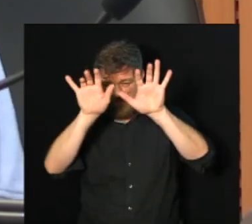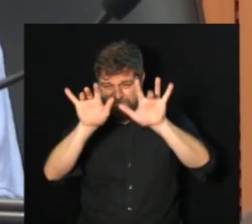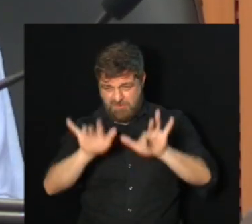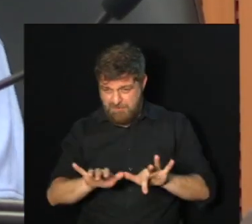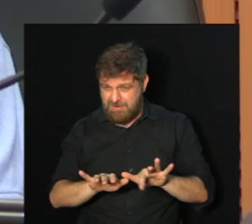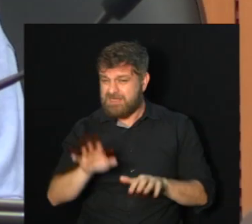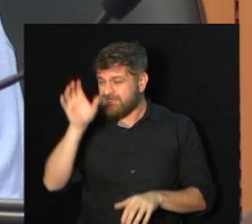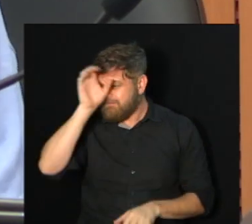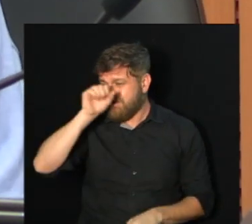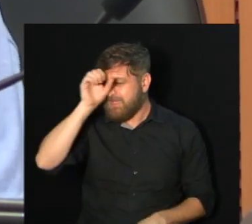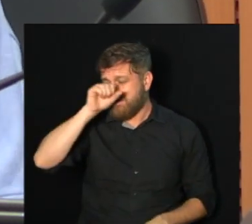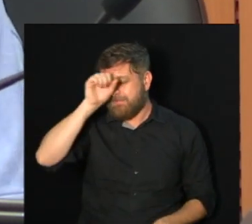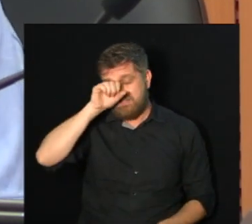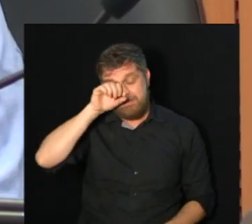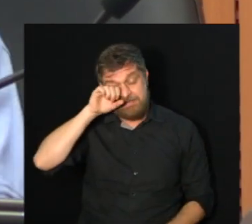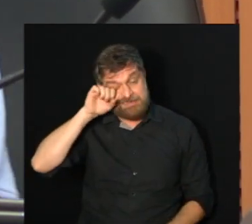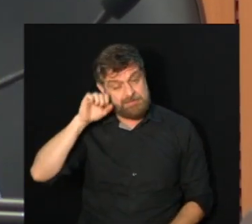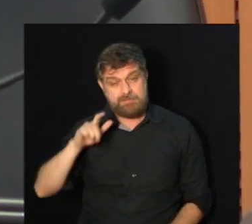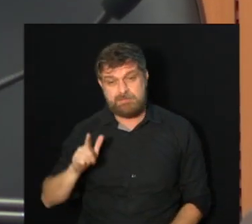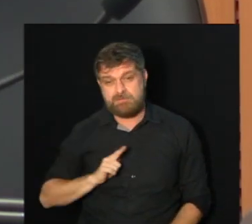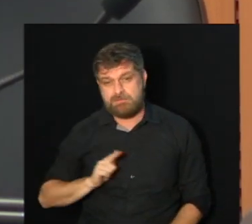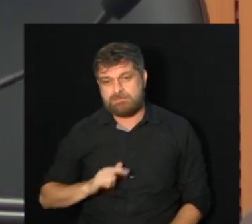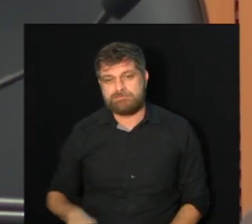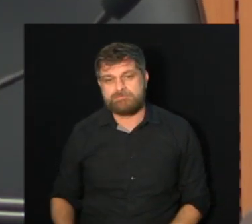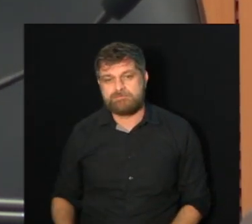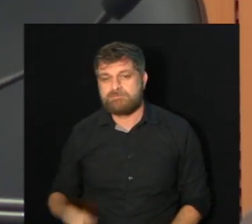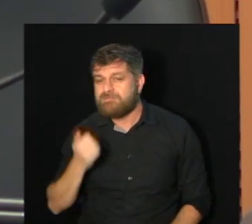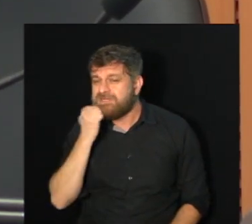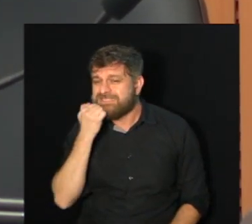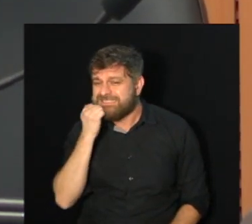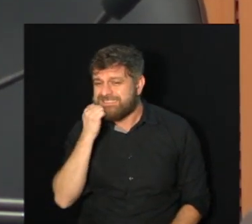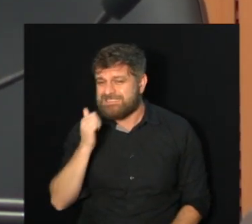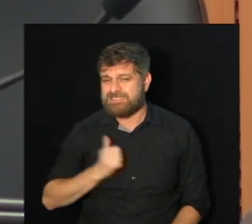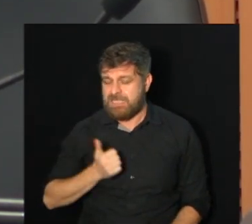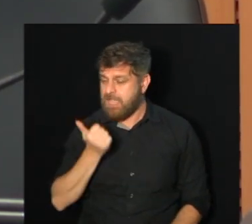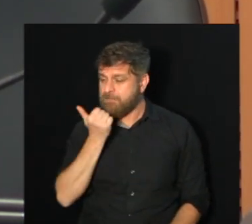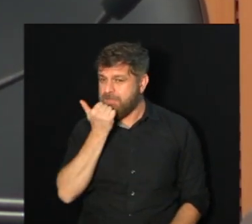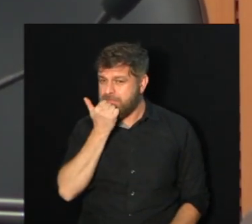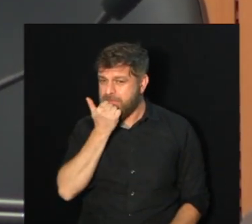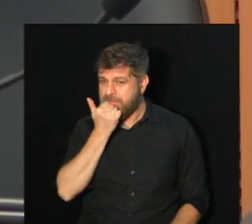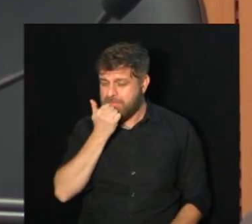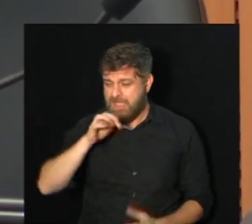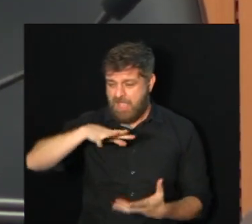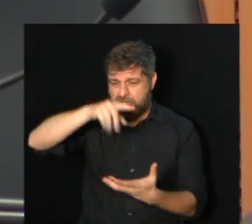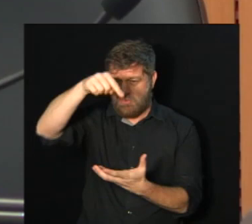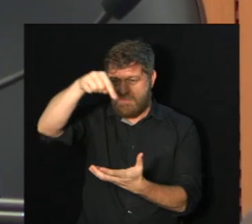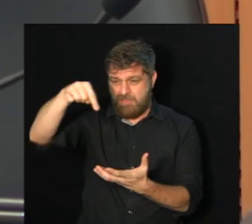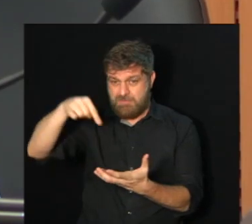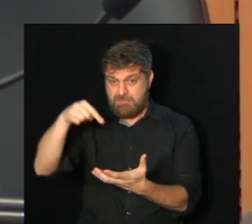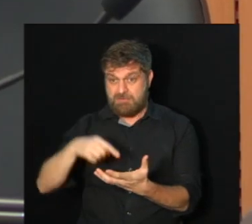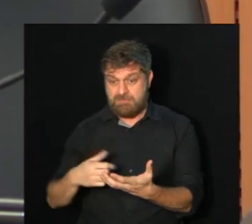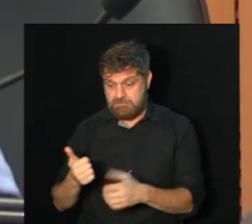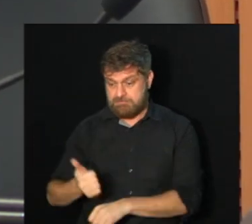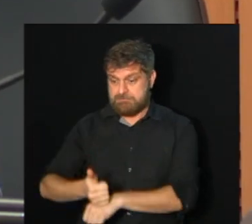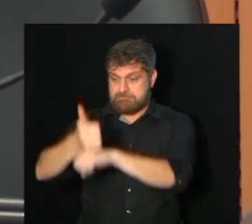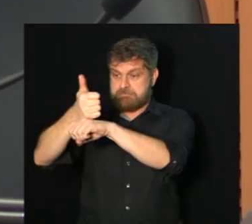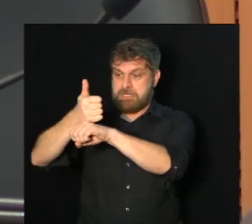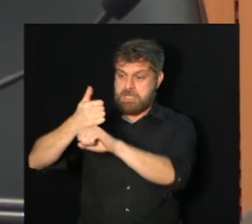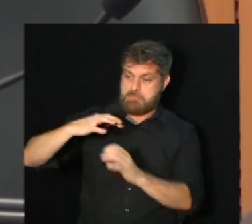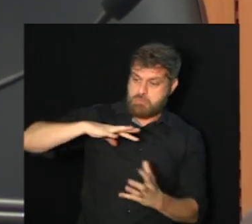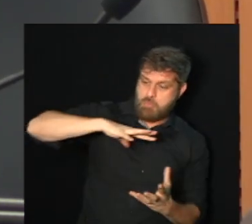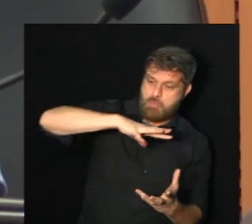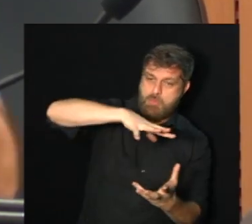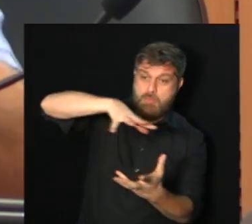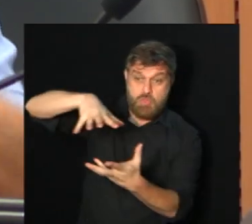está acontecendo por aí, sobre ciência. Vários radioamadores no mundo são prêmio Nobel. Tem muito